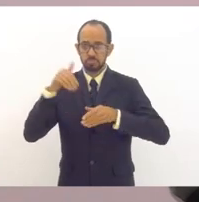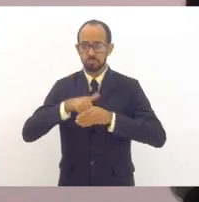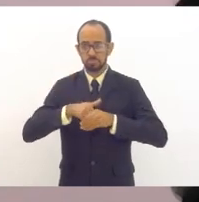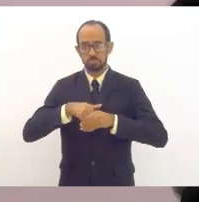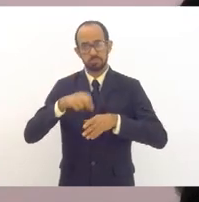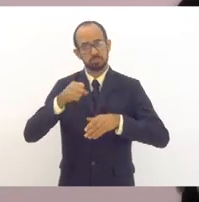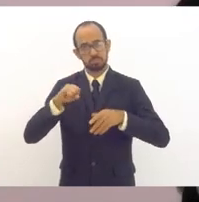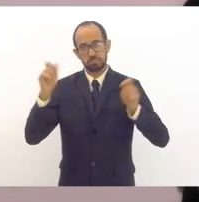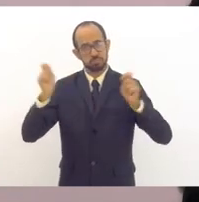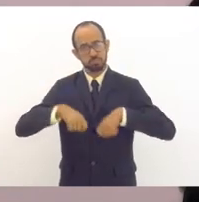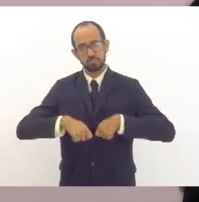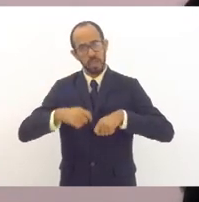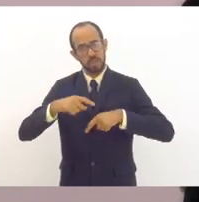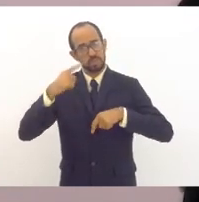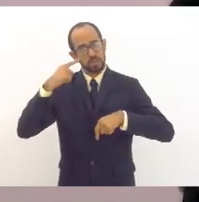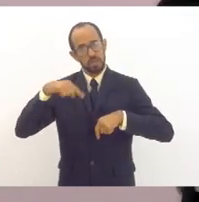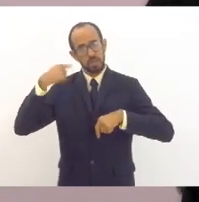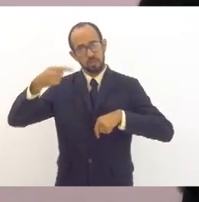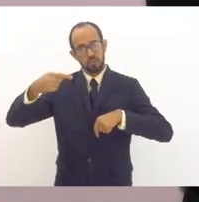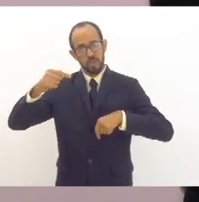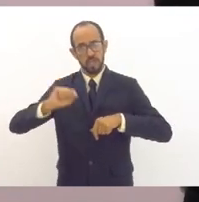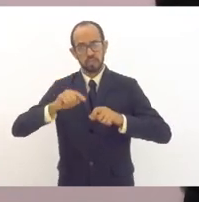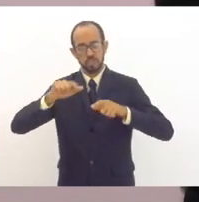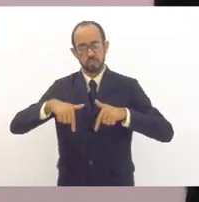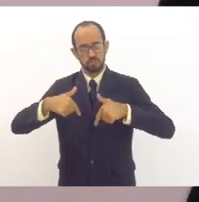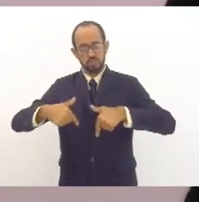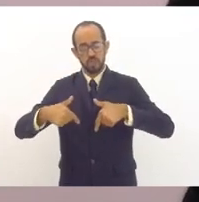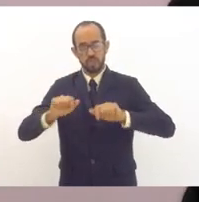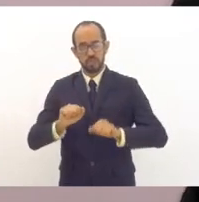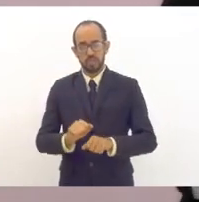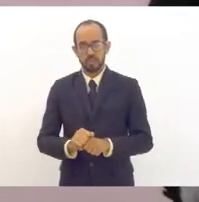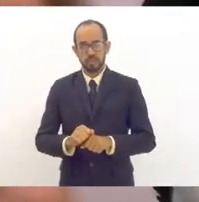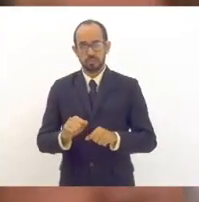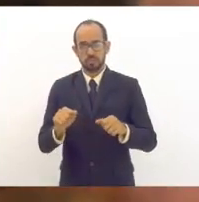na reunião do colégio meio-dia às 3 horas